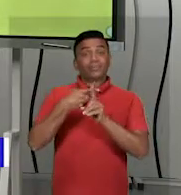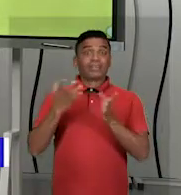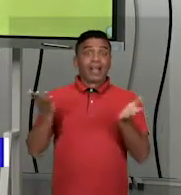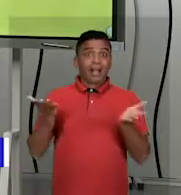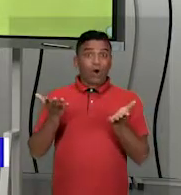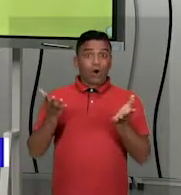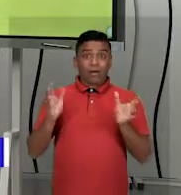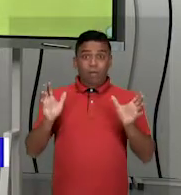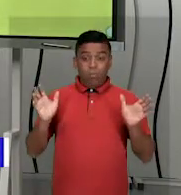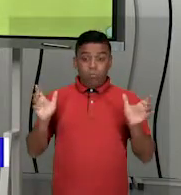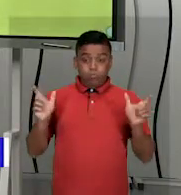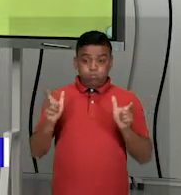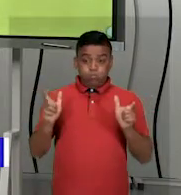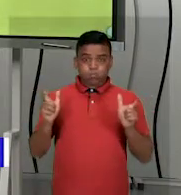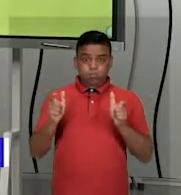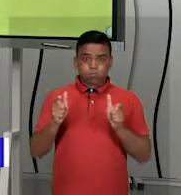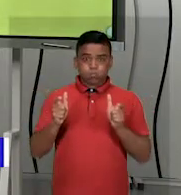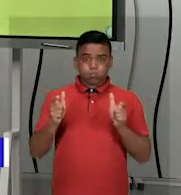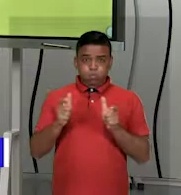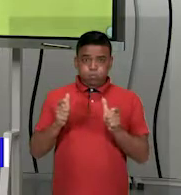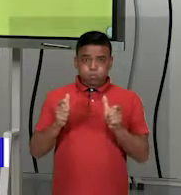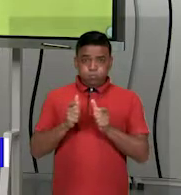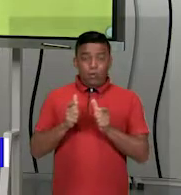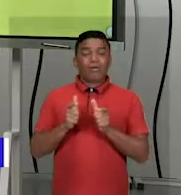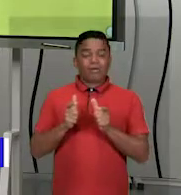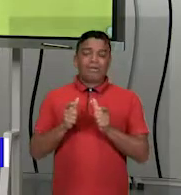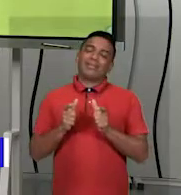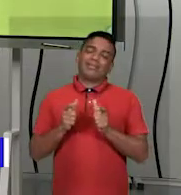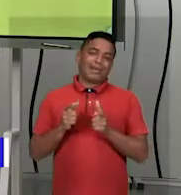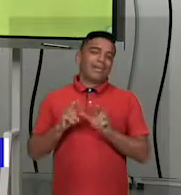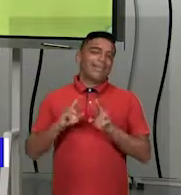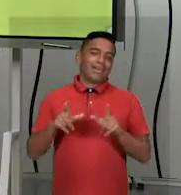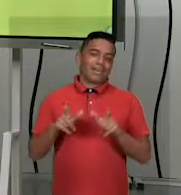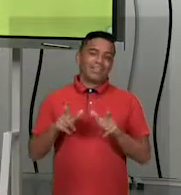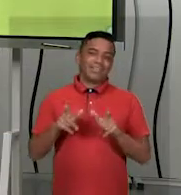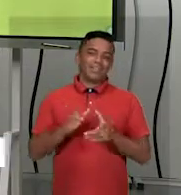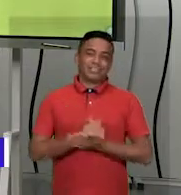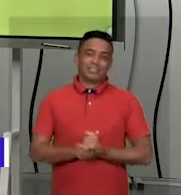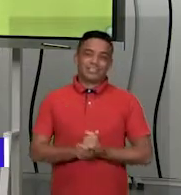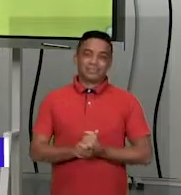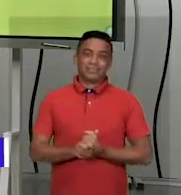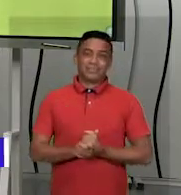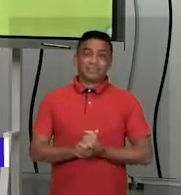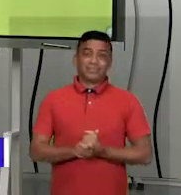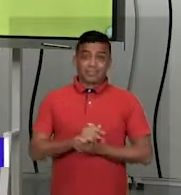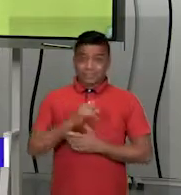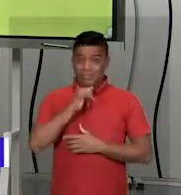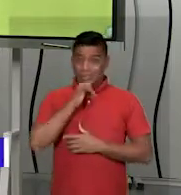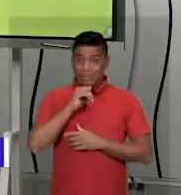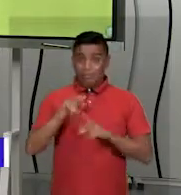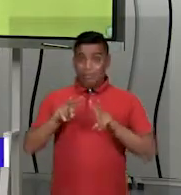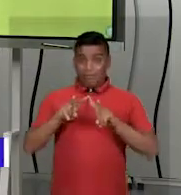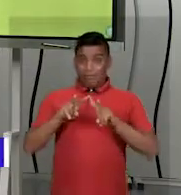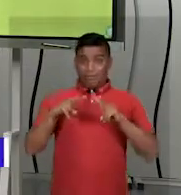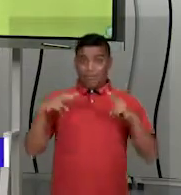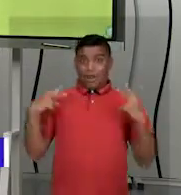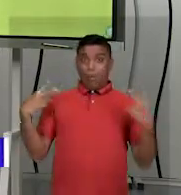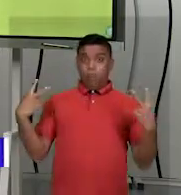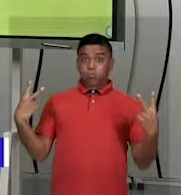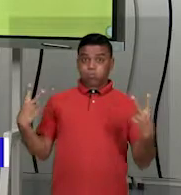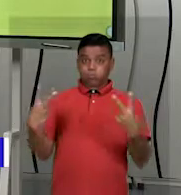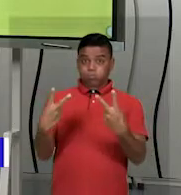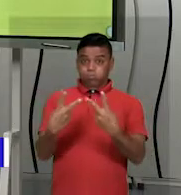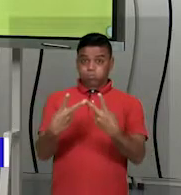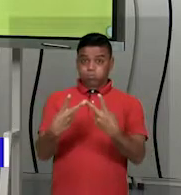compressão, nós vamos ter o oposto. O que quer dizer isso? o volume final na compressão, por exemplo,